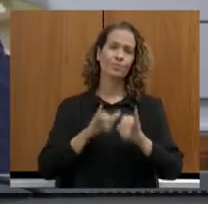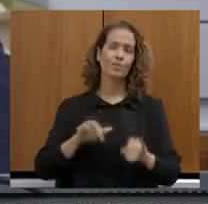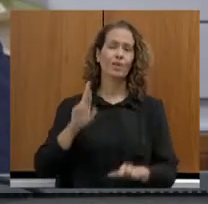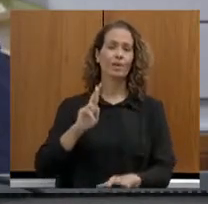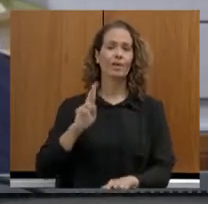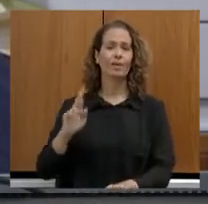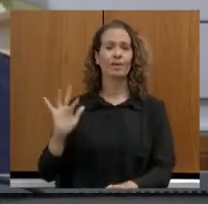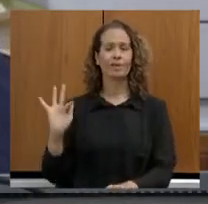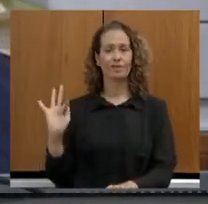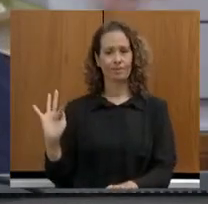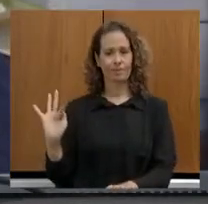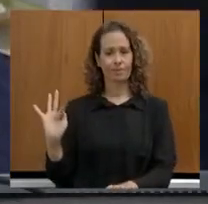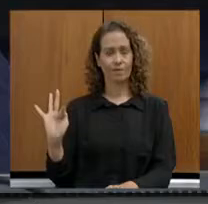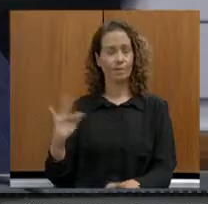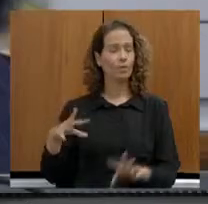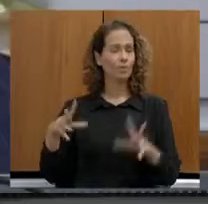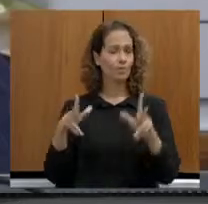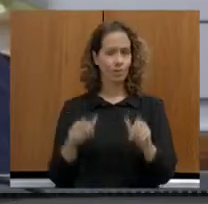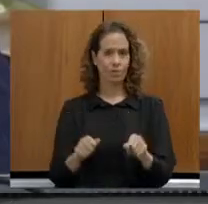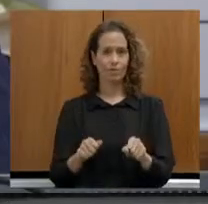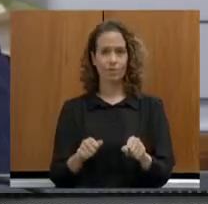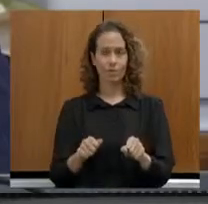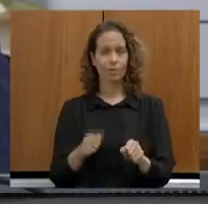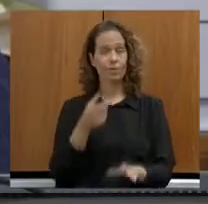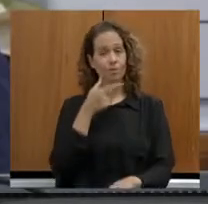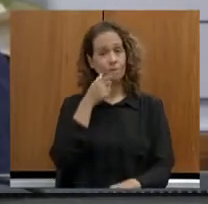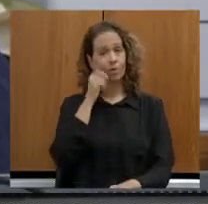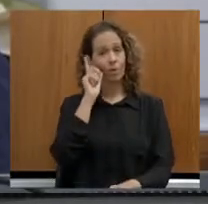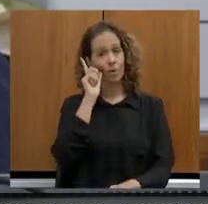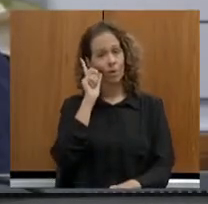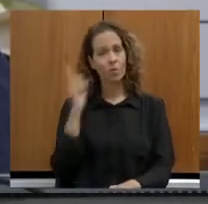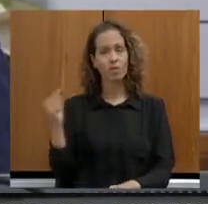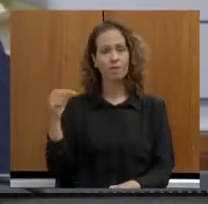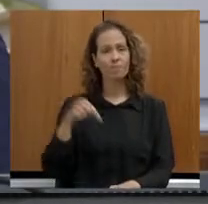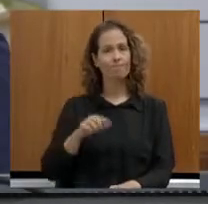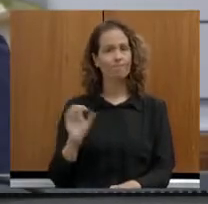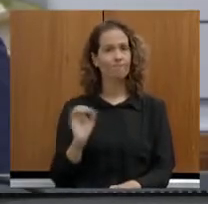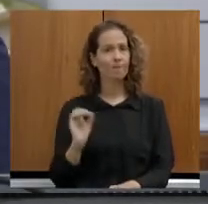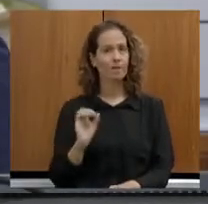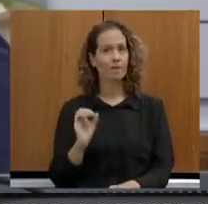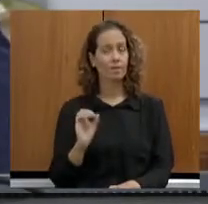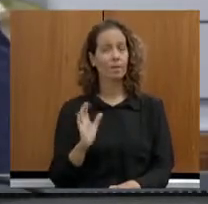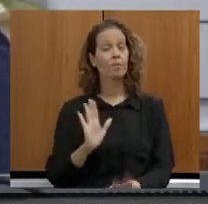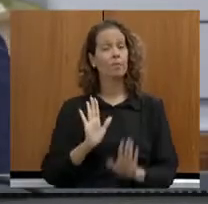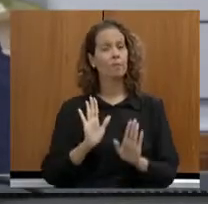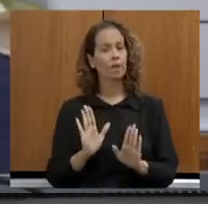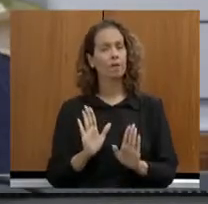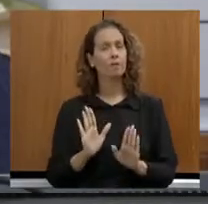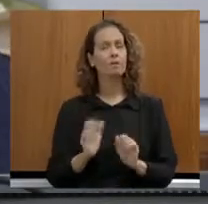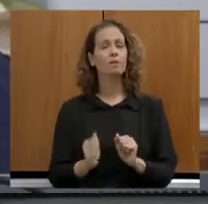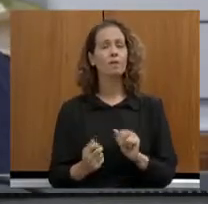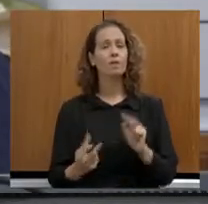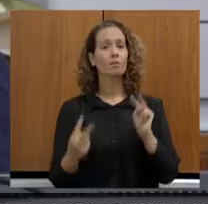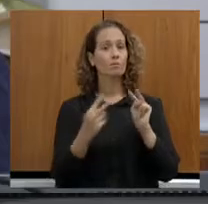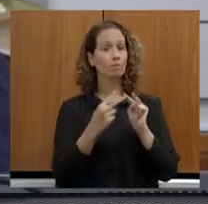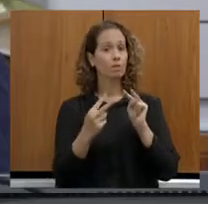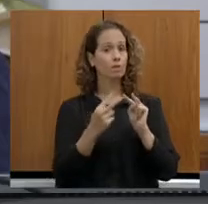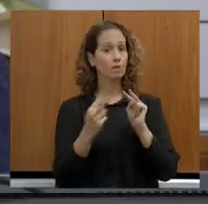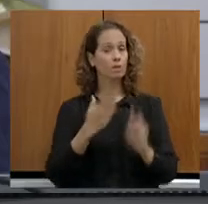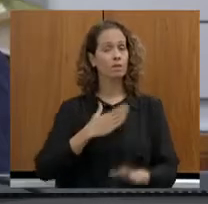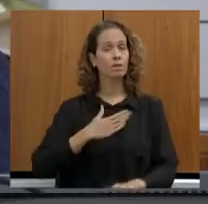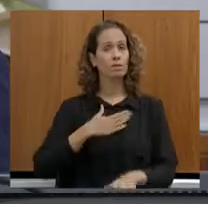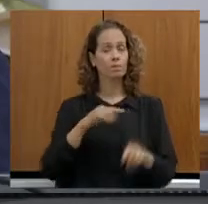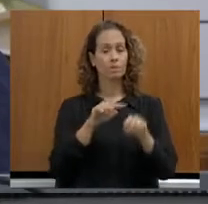recuperação fiscal a todos ontem eu não pude estar aqui presencialmente mais acompanhei da do meu